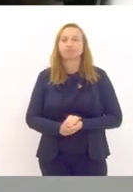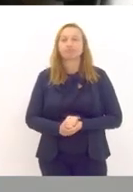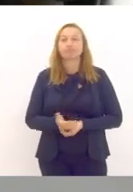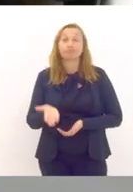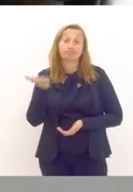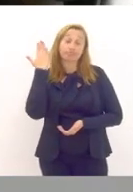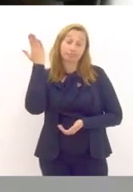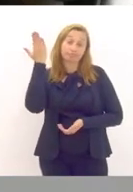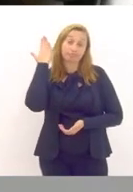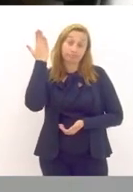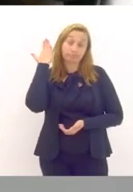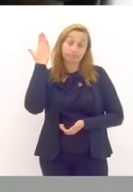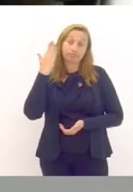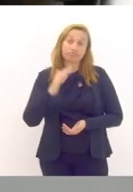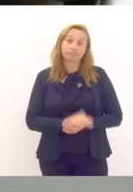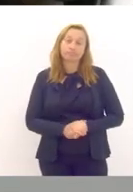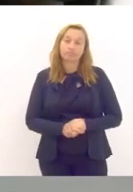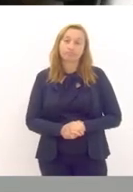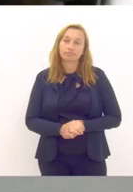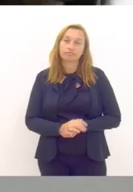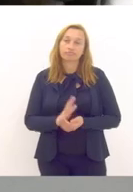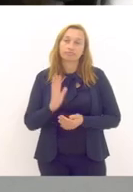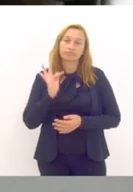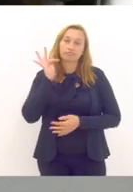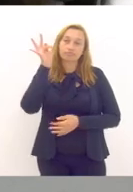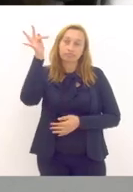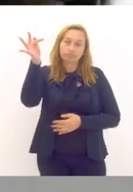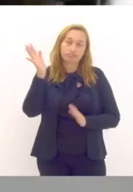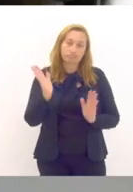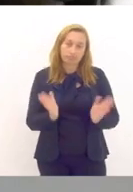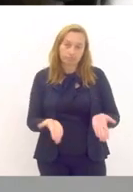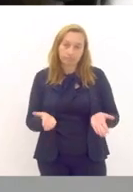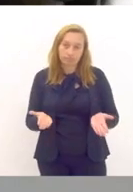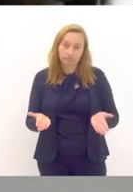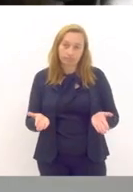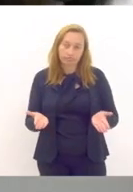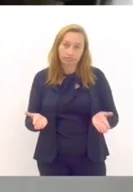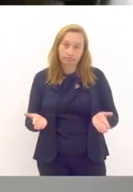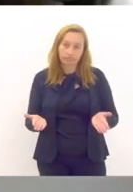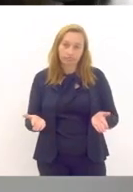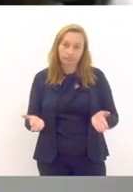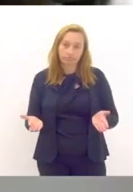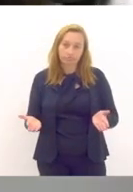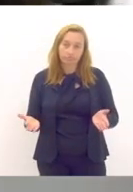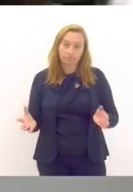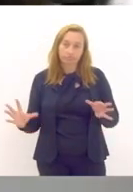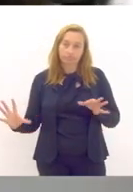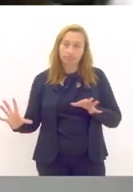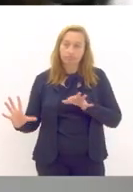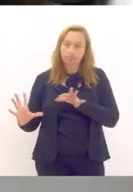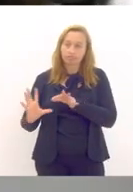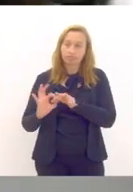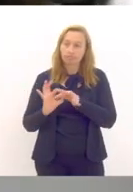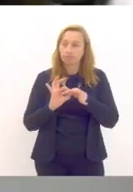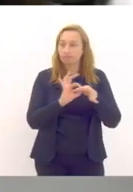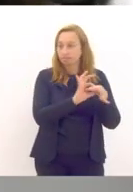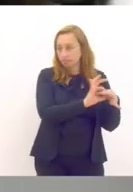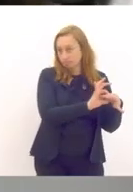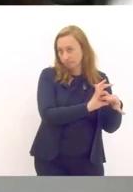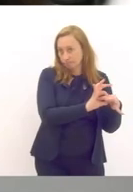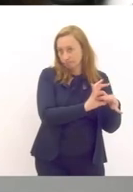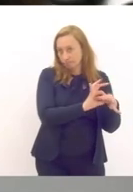passado e o futuro e o presente, eles, nessa área de receitas e despesas, vão estar